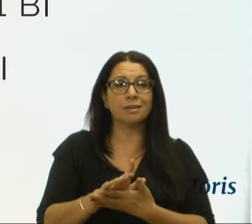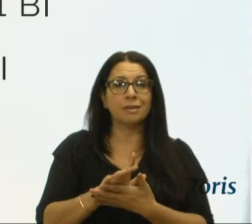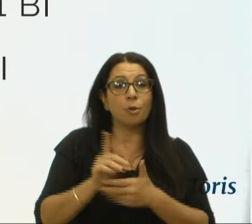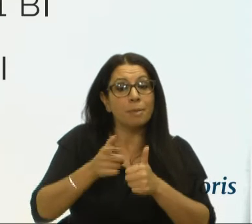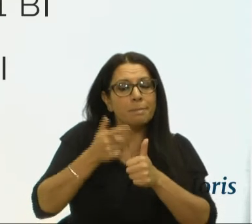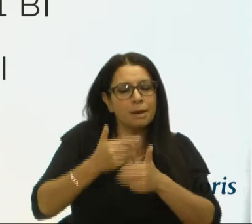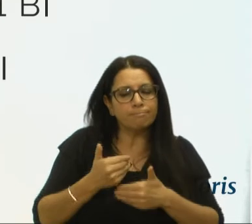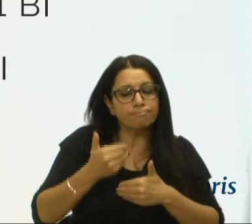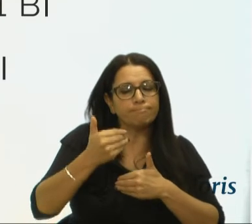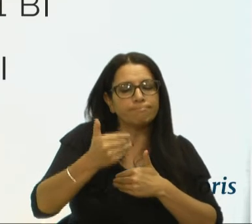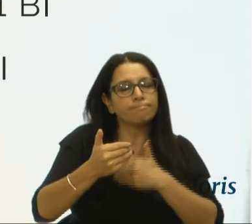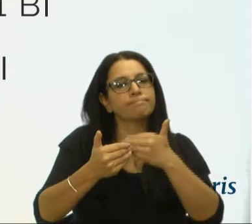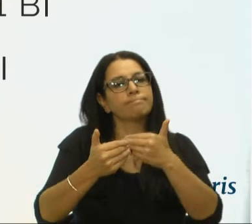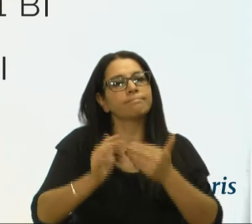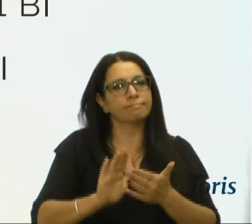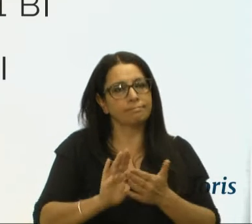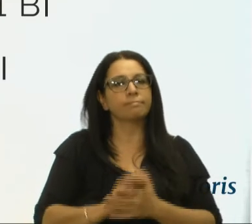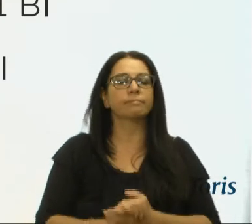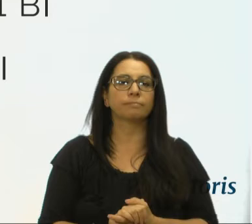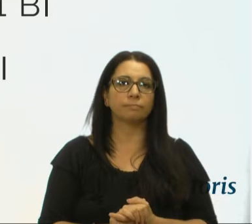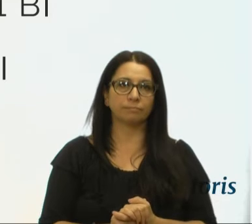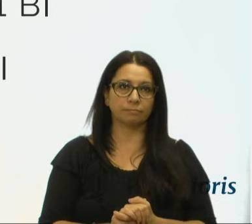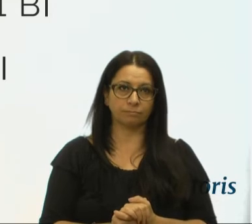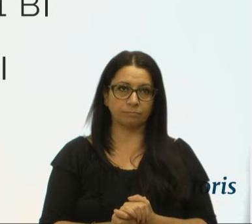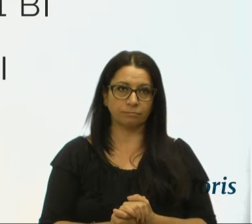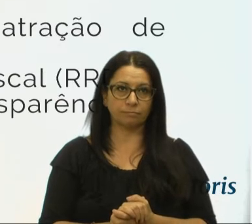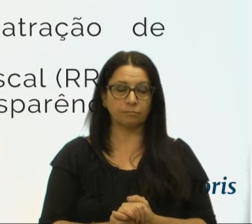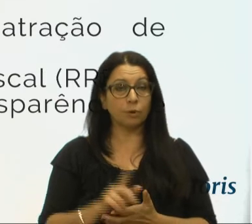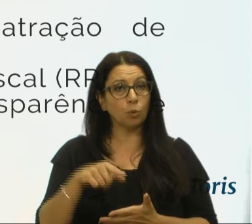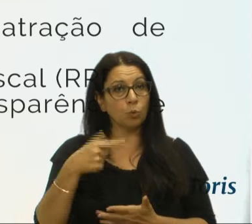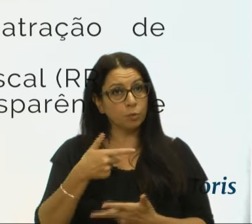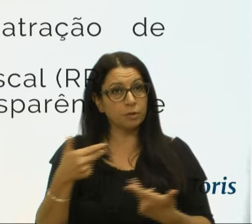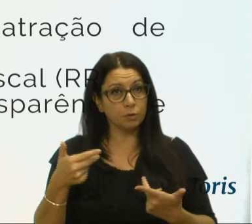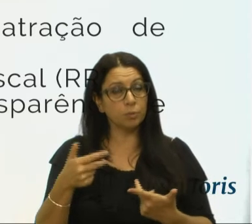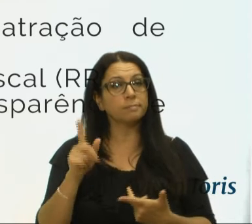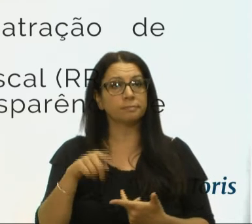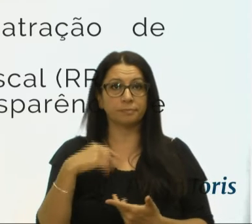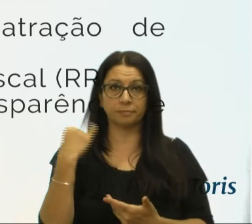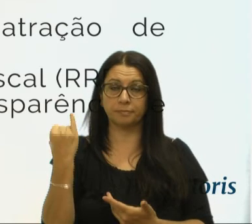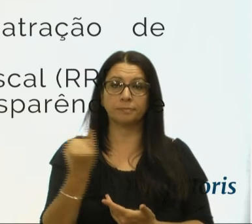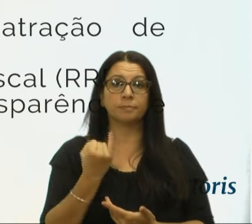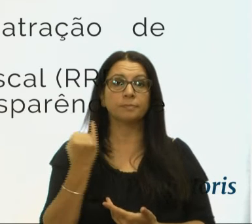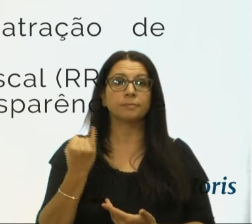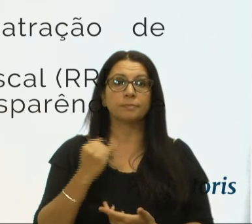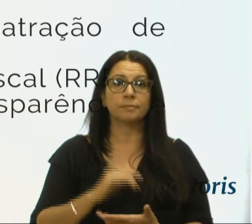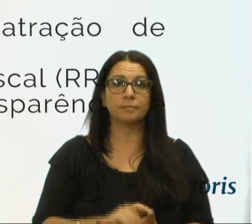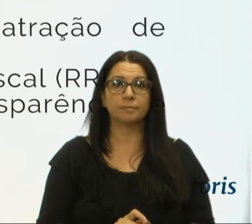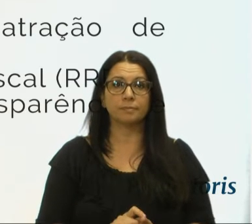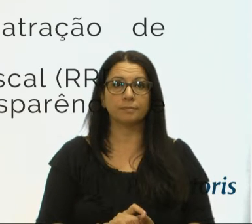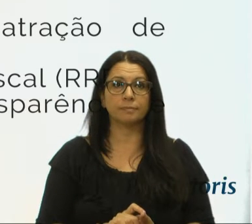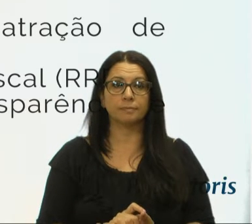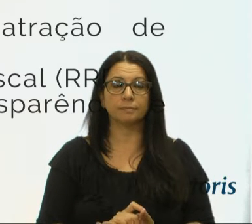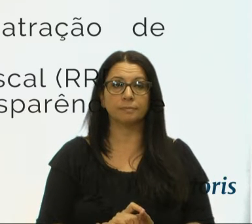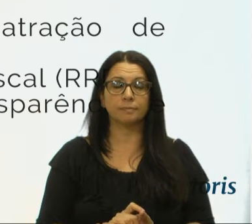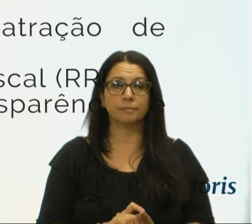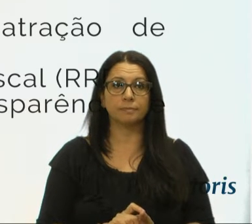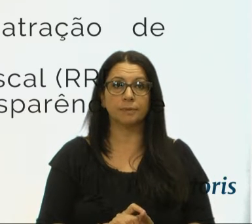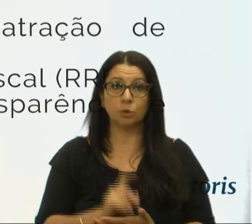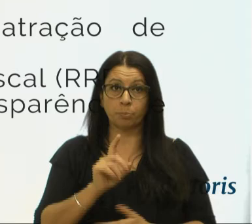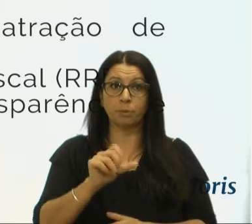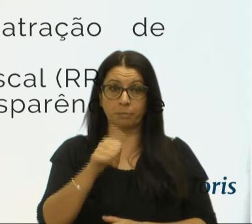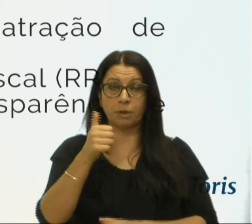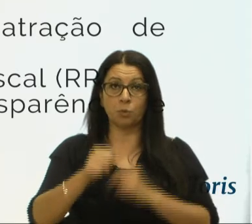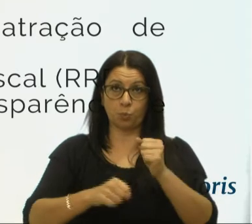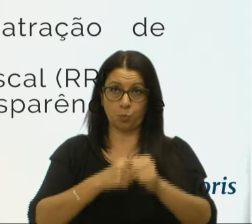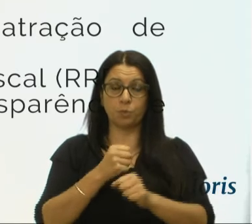primeiro passo, né? Um outro aspecto que é importante, o primeiro ano, né,